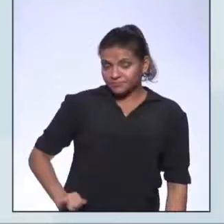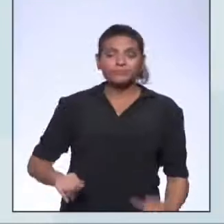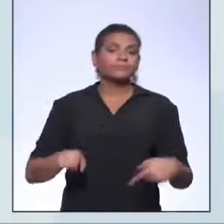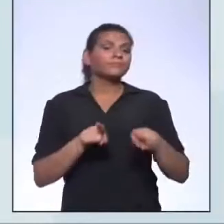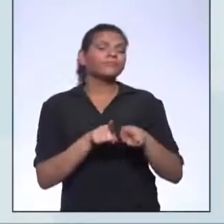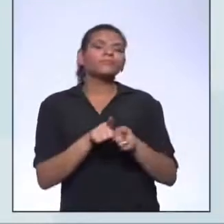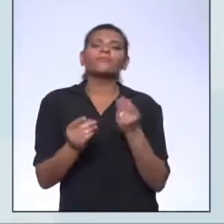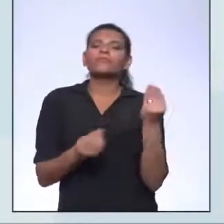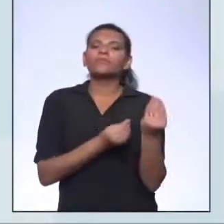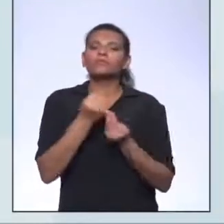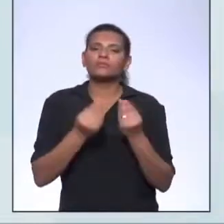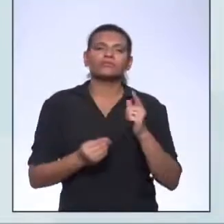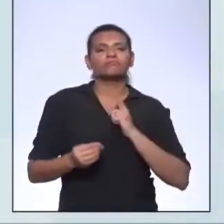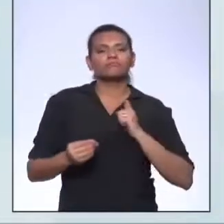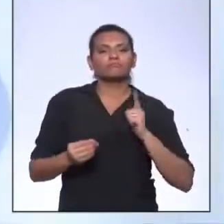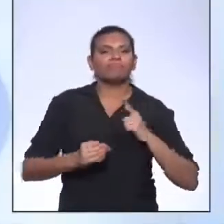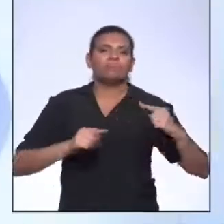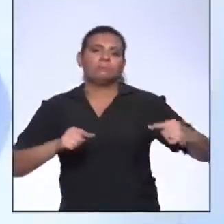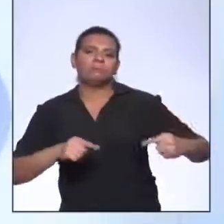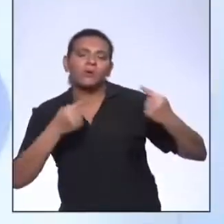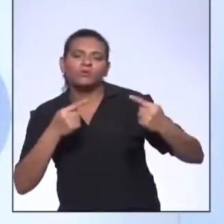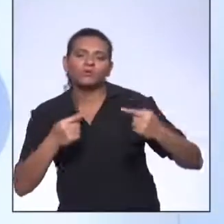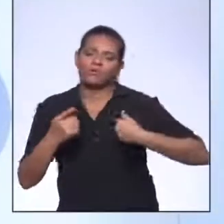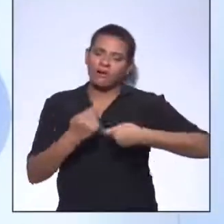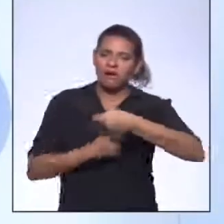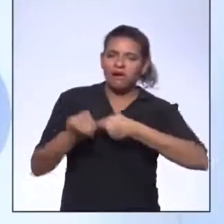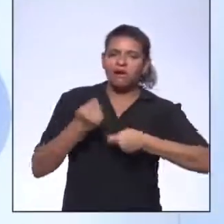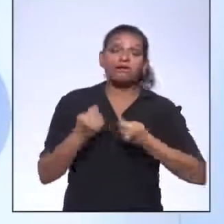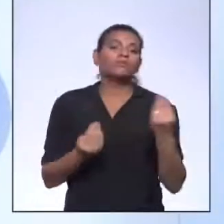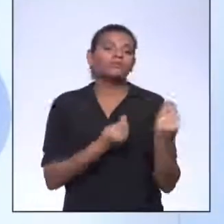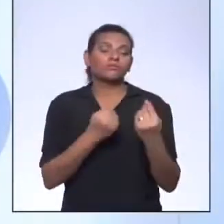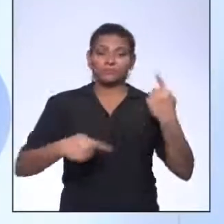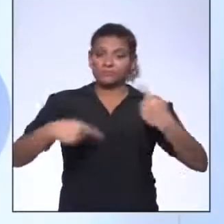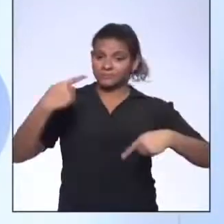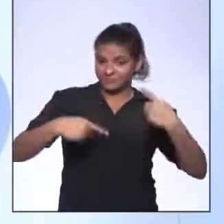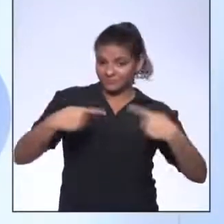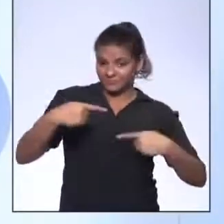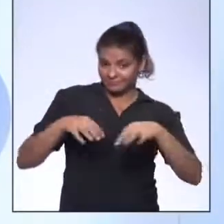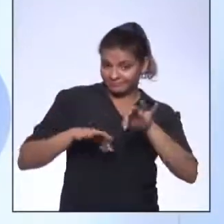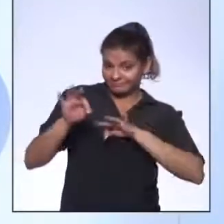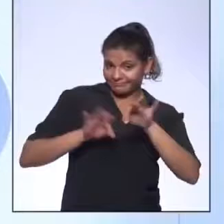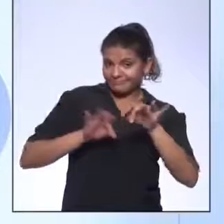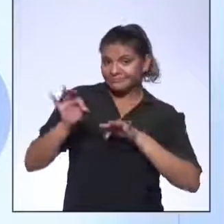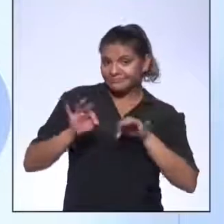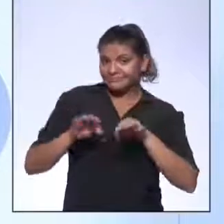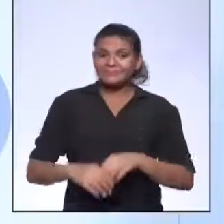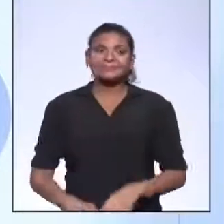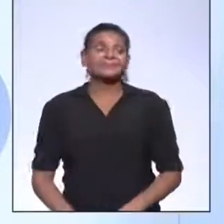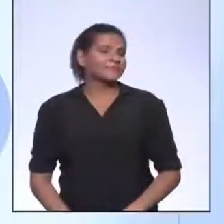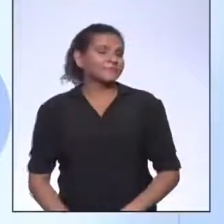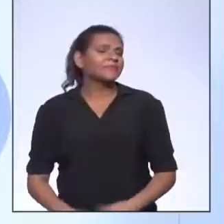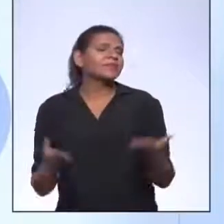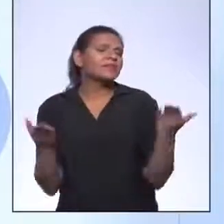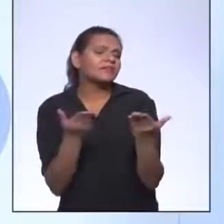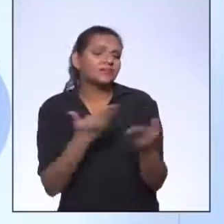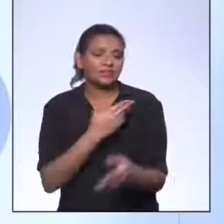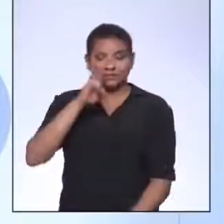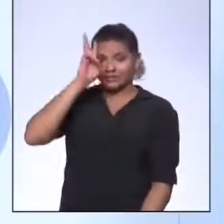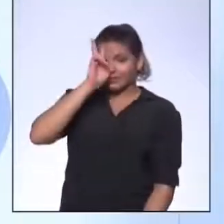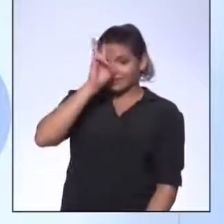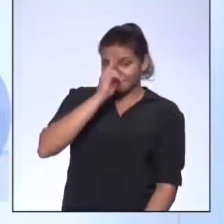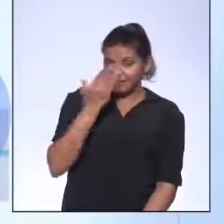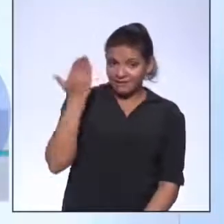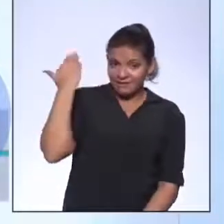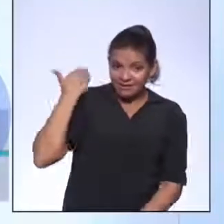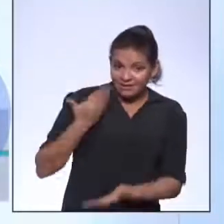negociação dessa forma de organização política. Bom, vamos fazer, então, uma revisão das aulas passadas. Vocês sabem